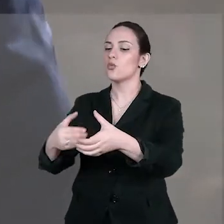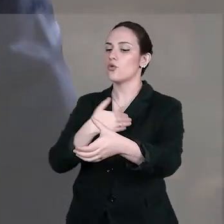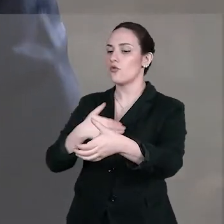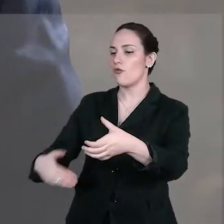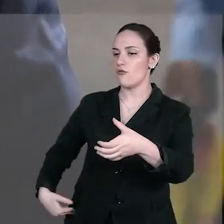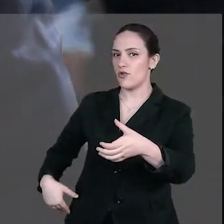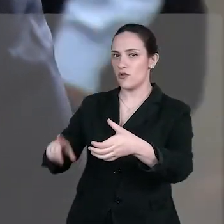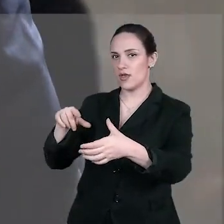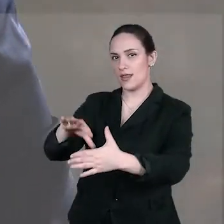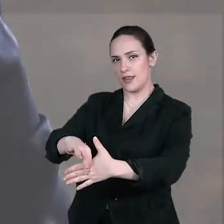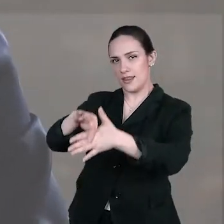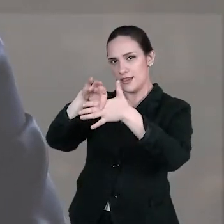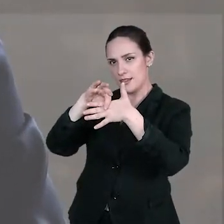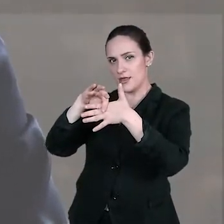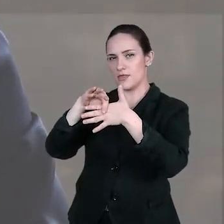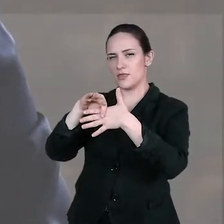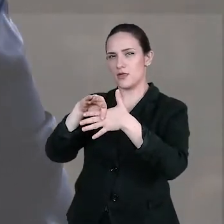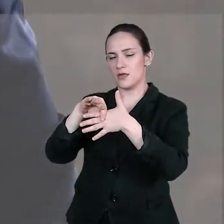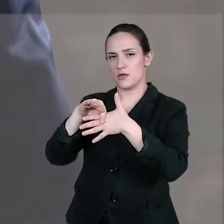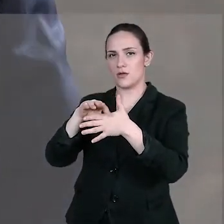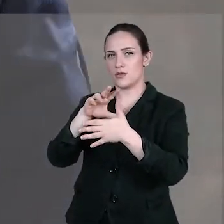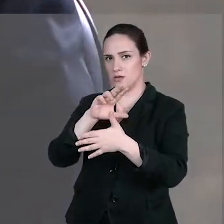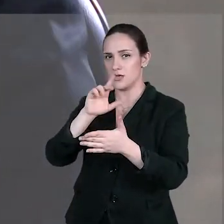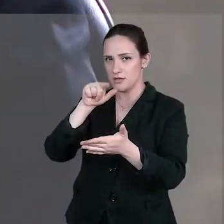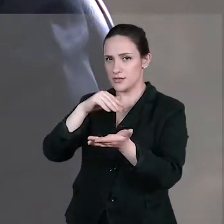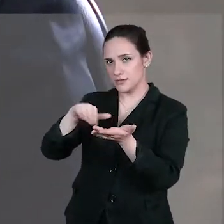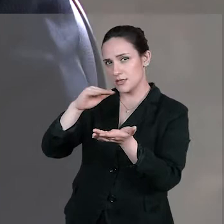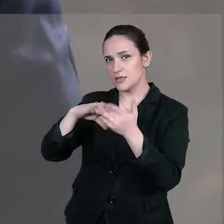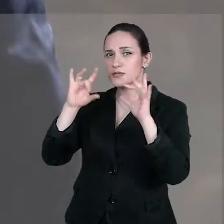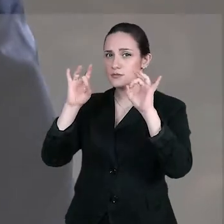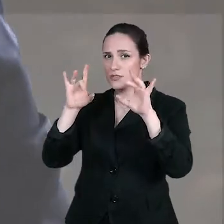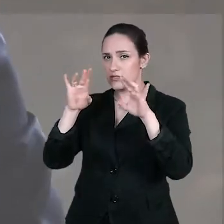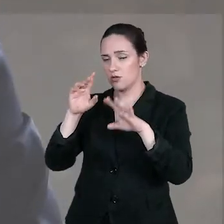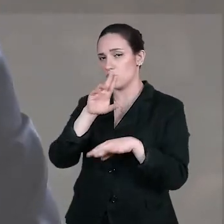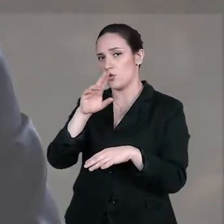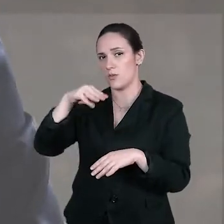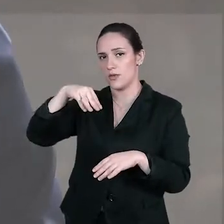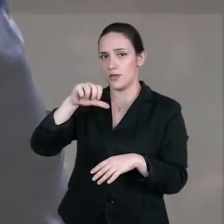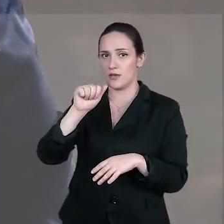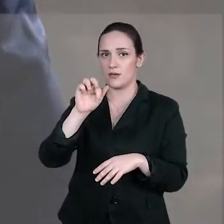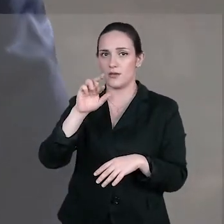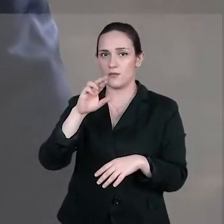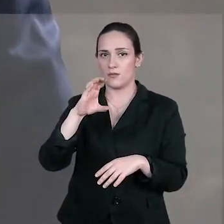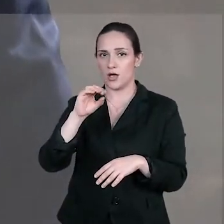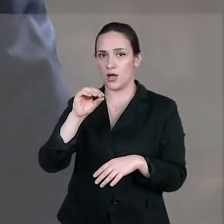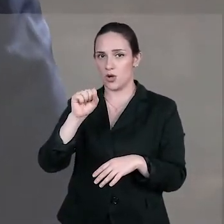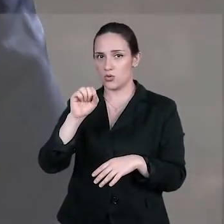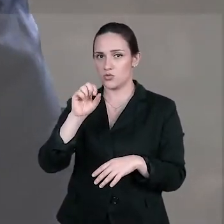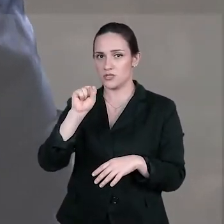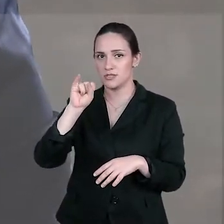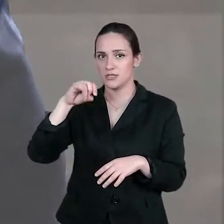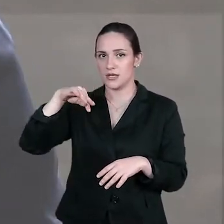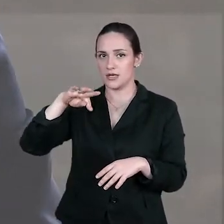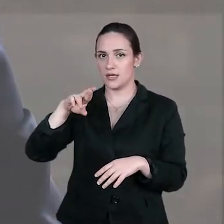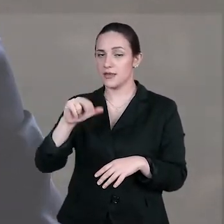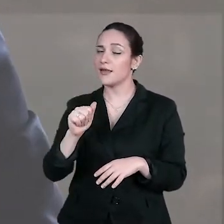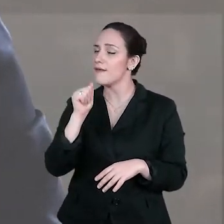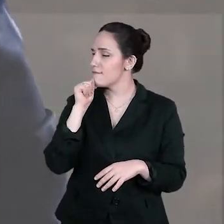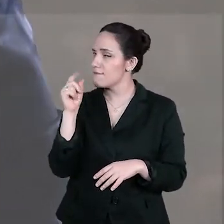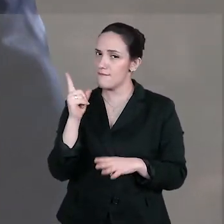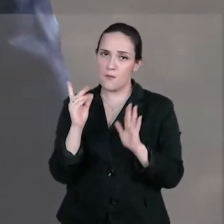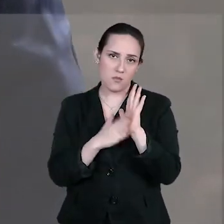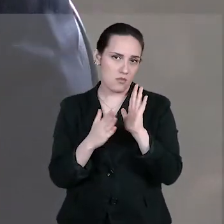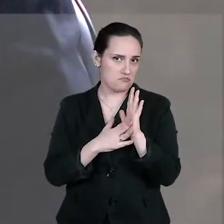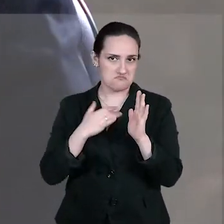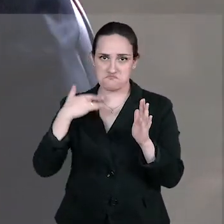pela equipe de governo liderada pelo superintendente da Receita Federal, secretário especial da Receita Federal, Marcos Cintra. Essa proposta ainda não